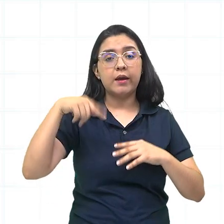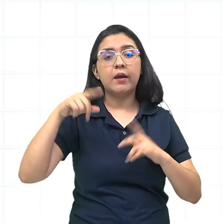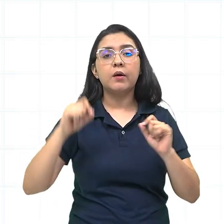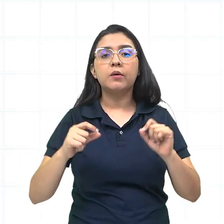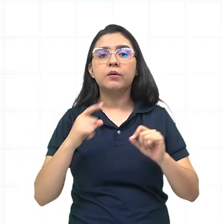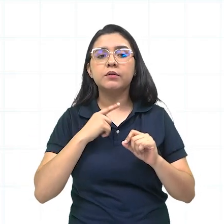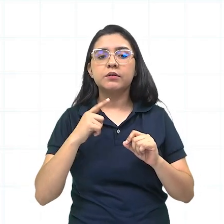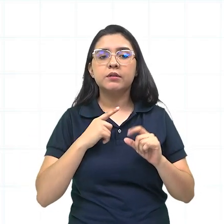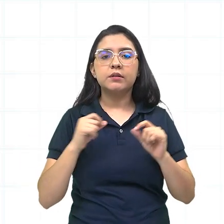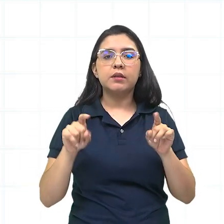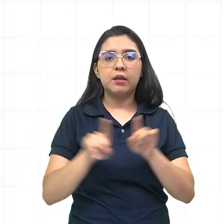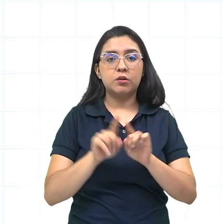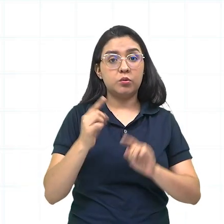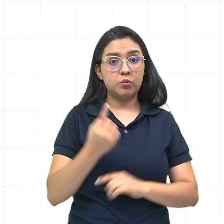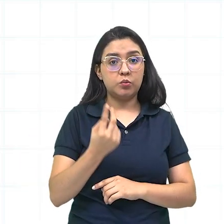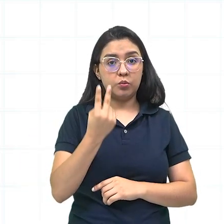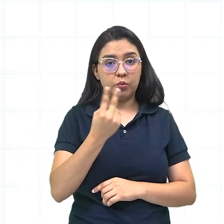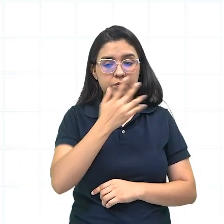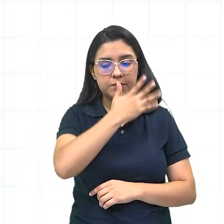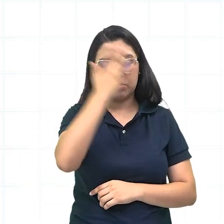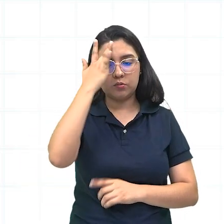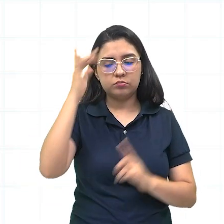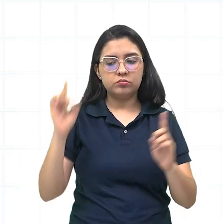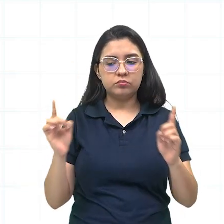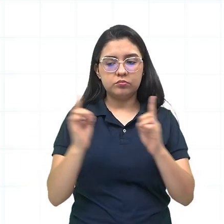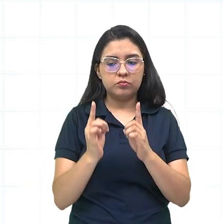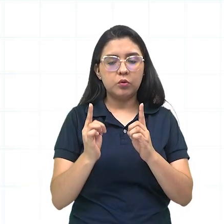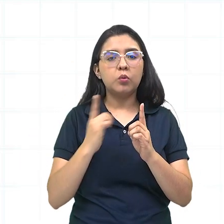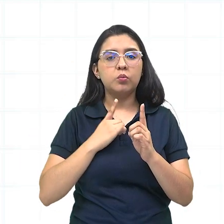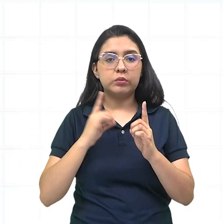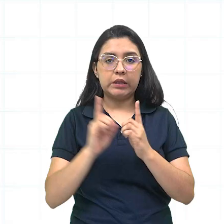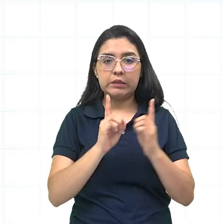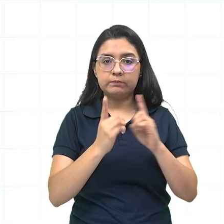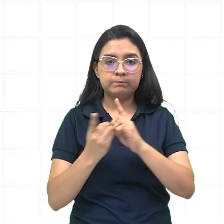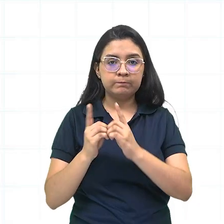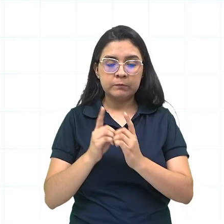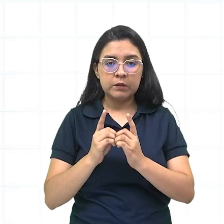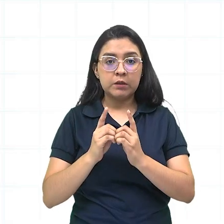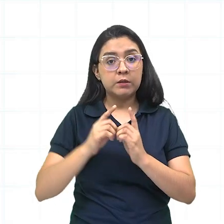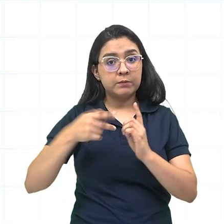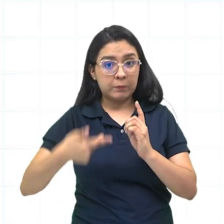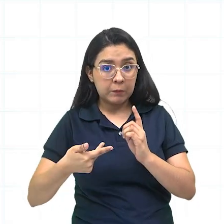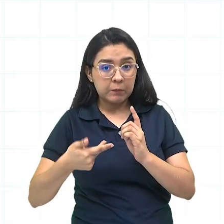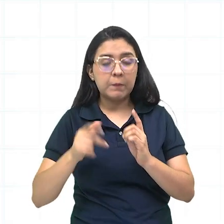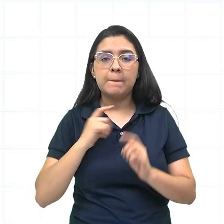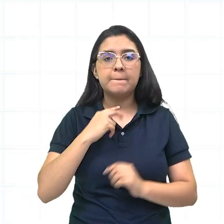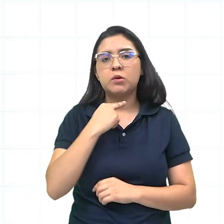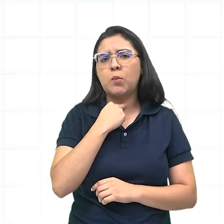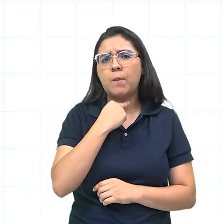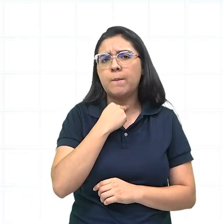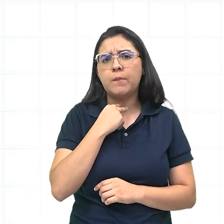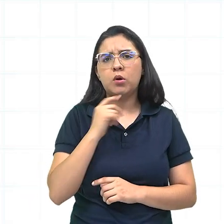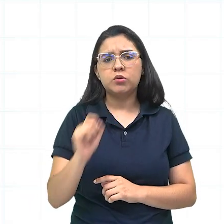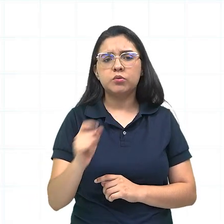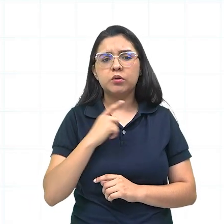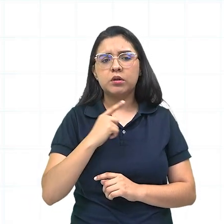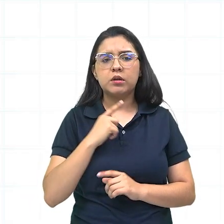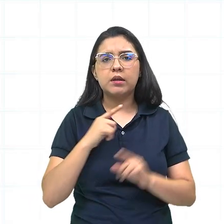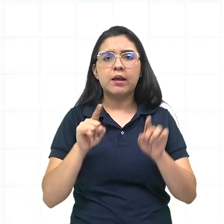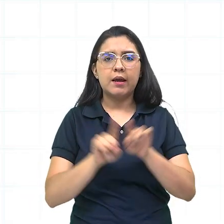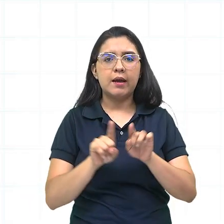por um embate entre dois lutadores, no qual um tenta derrubar o outro, mas ele não pode